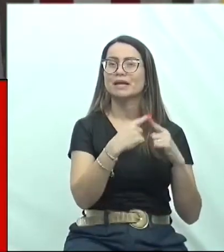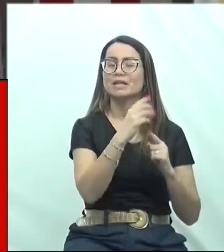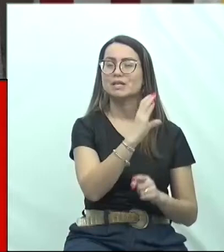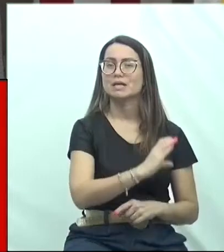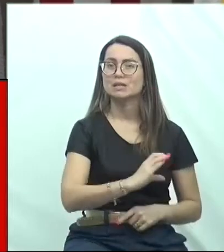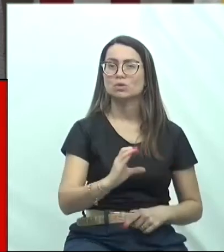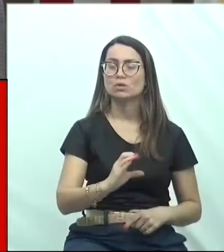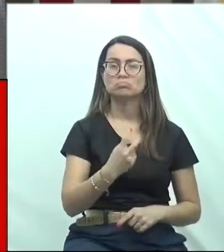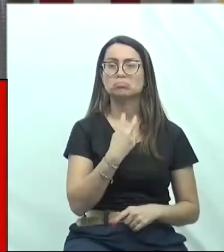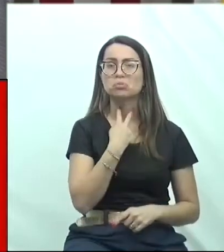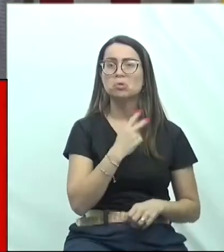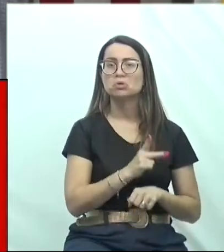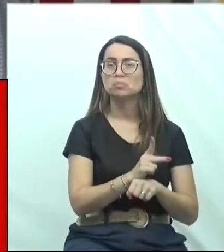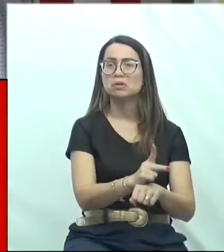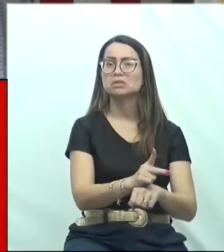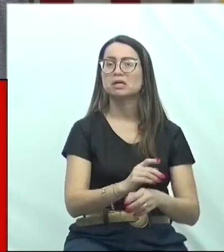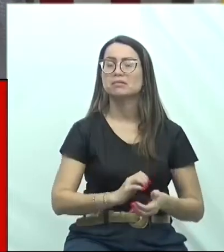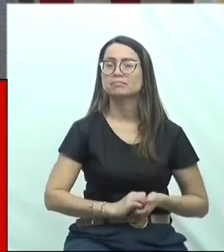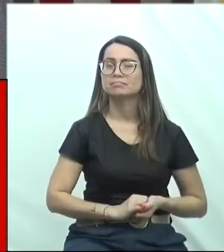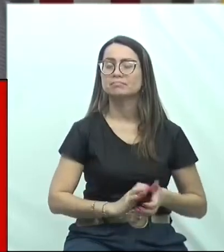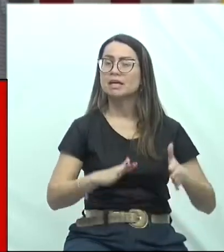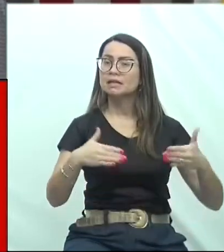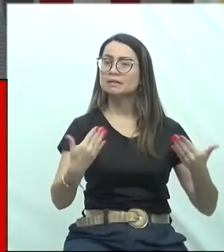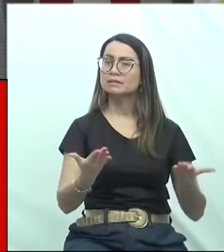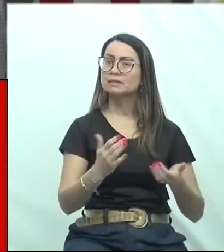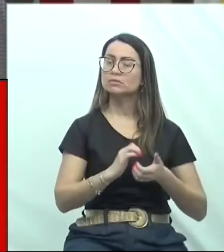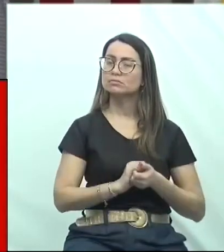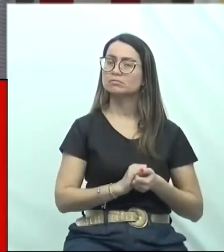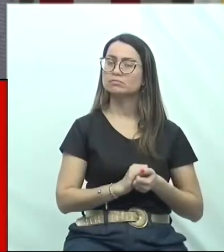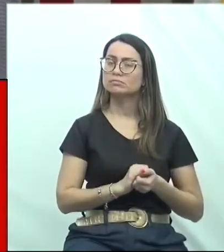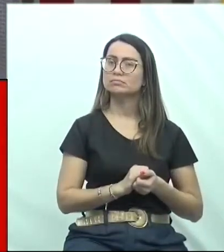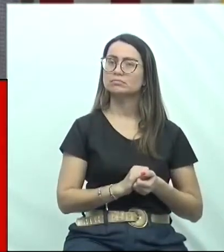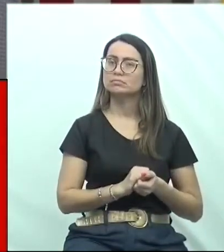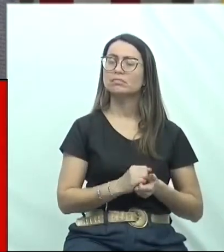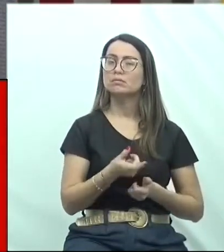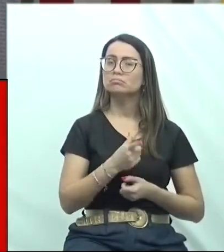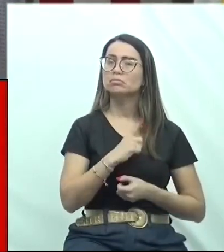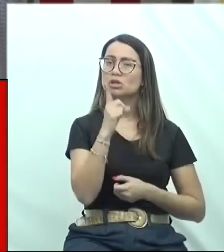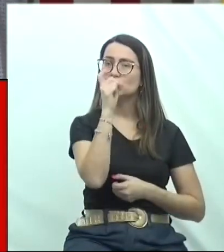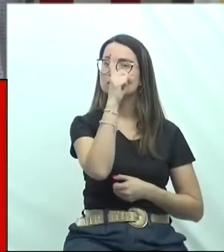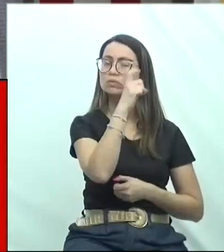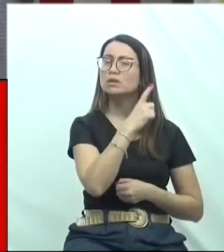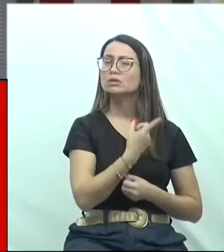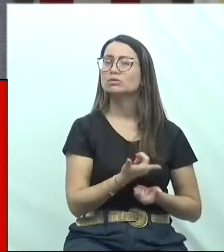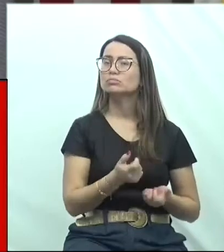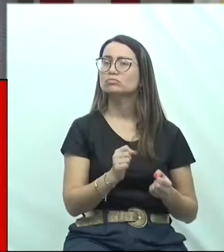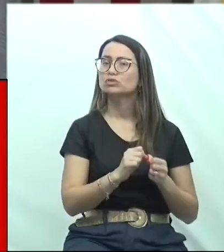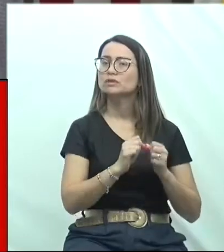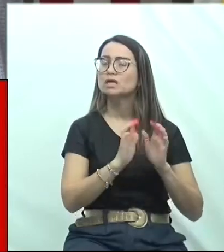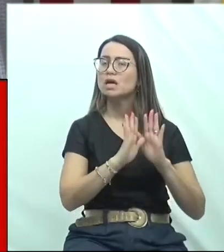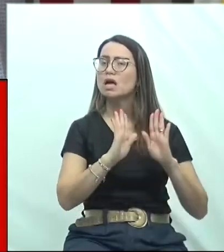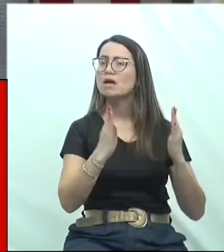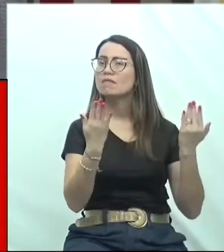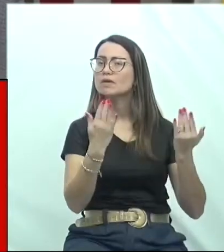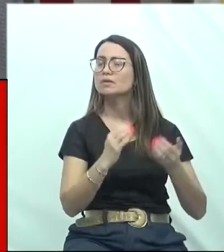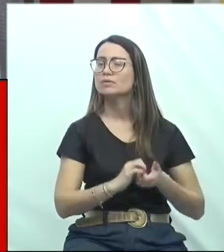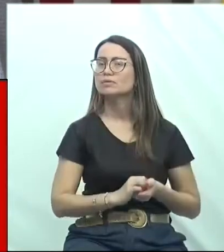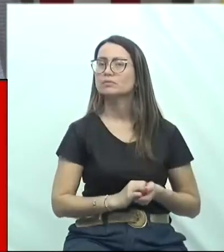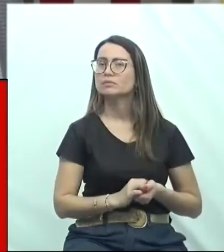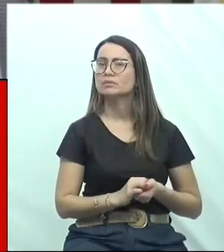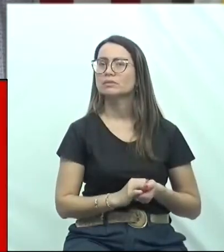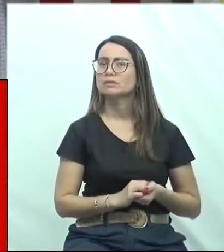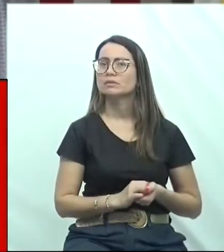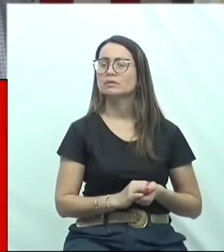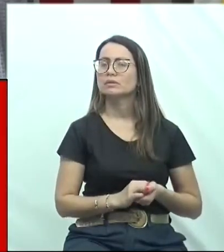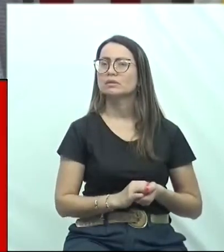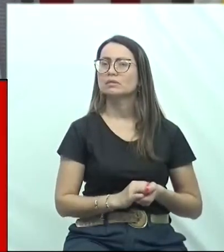mais fazer. Então, tem dificuldade, muita dificuldade. Também para jogar um baralhinho, jogar uma